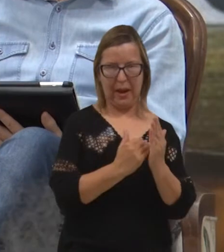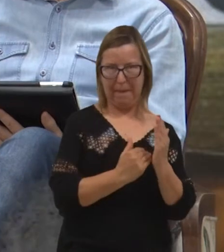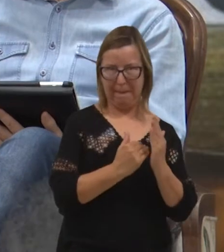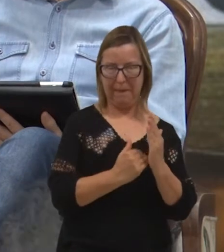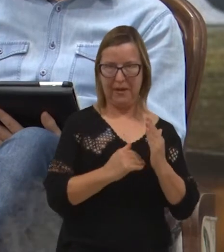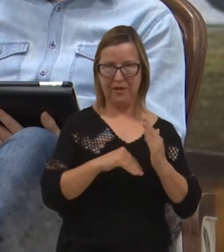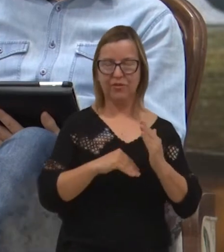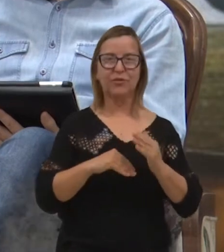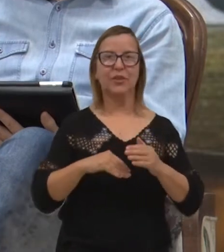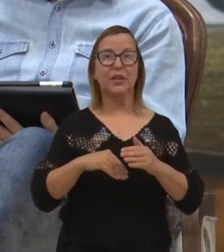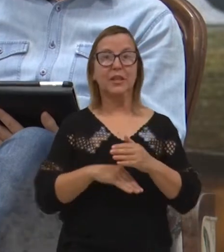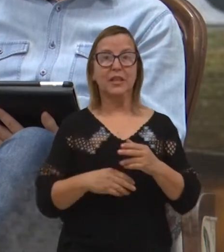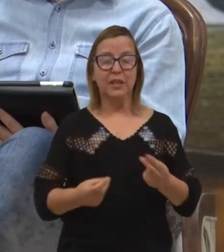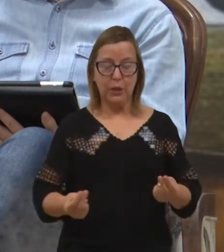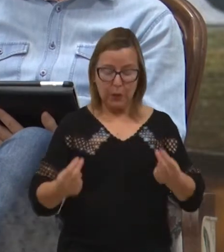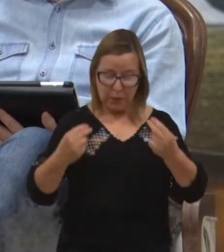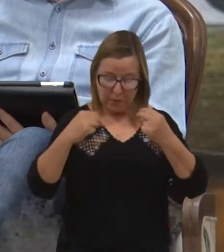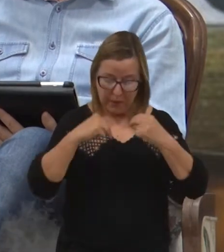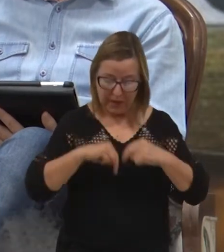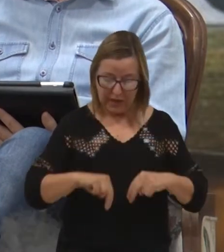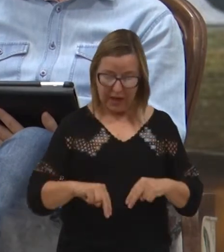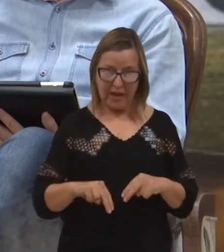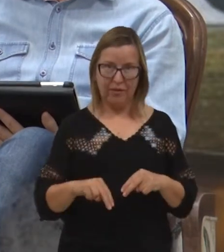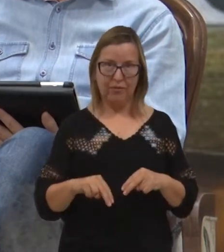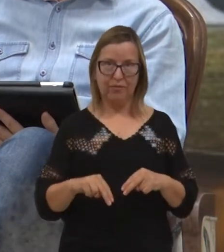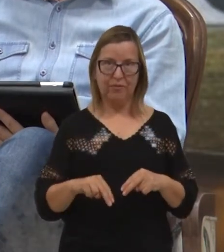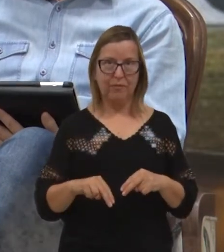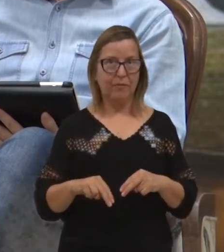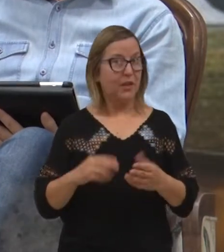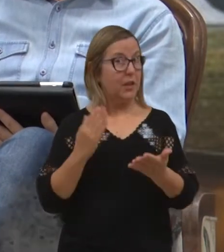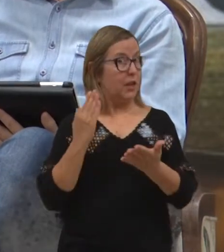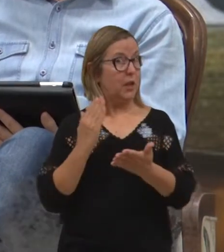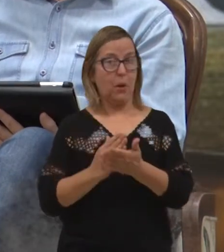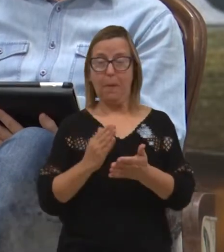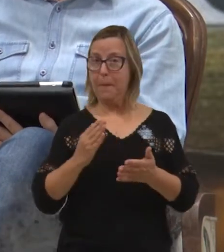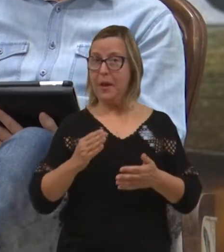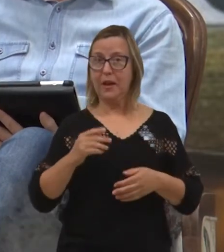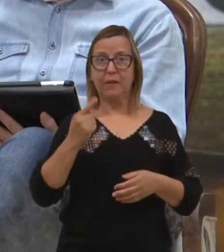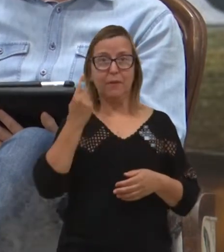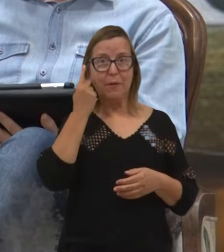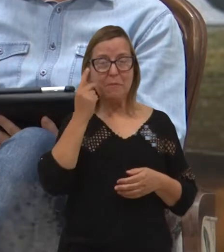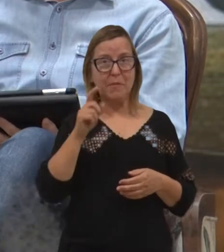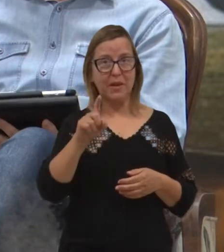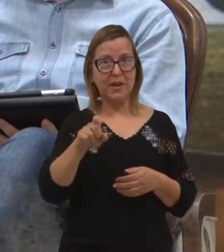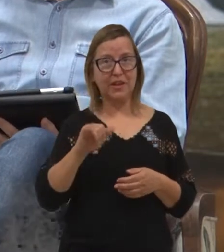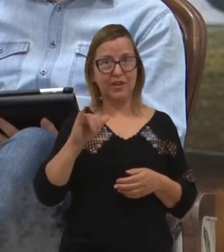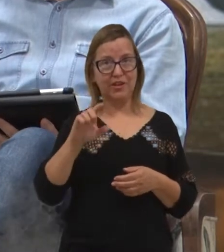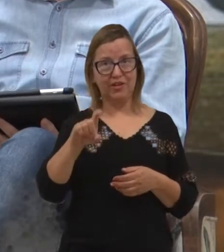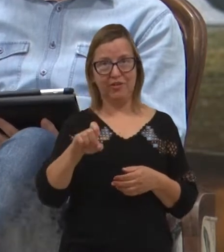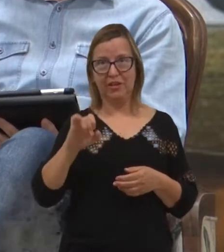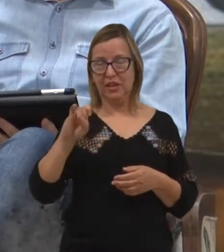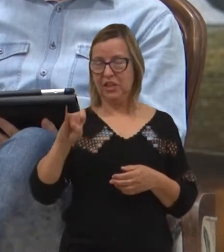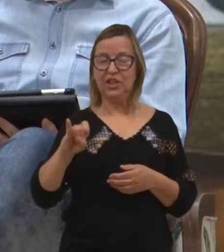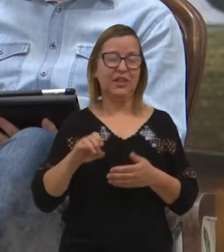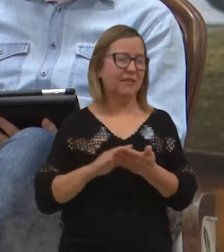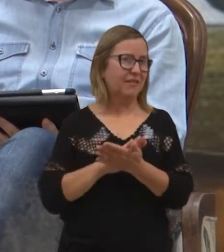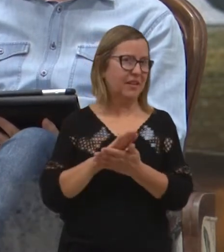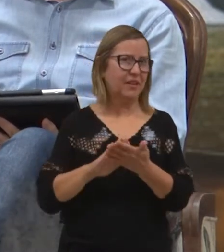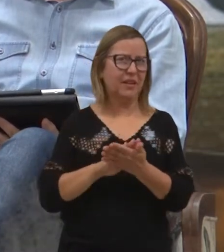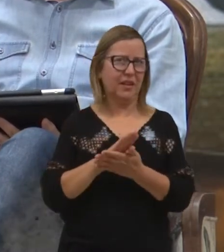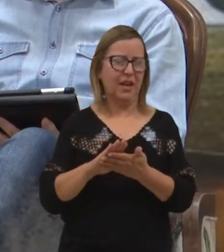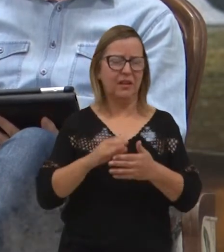porque ele está abaixo de todos, e eles não paravam para fazer alguma coisa, né, daquela função que eles